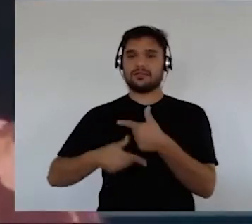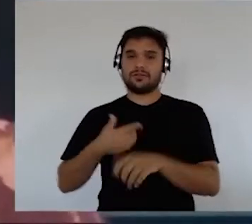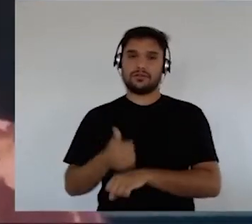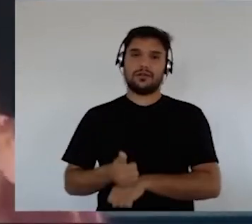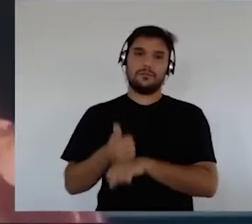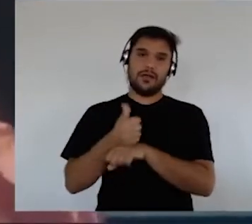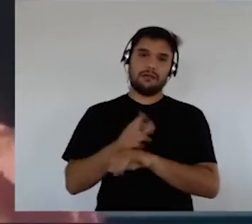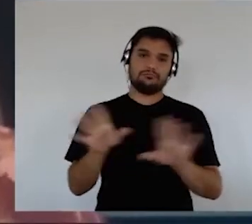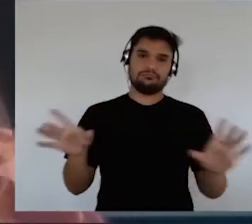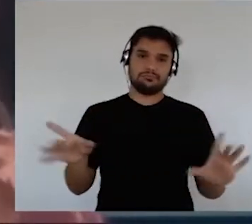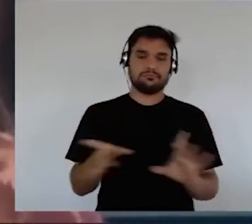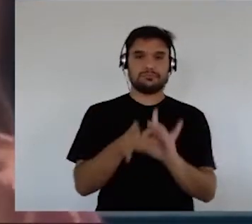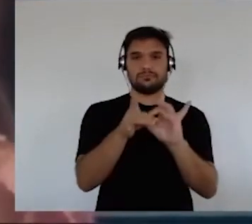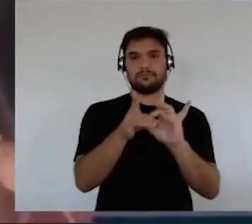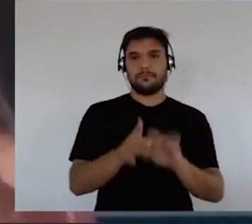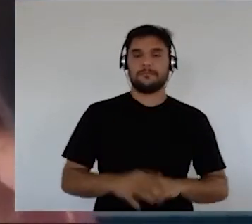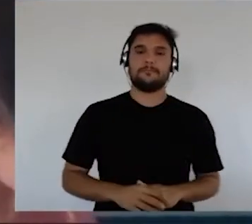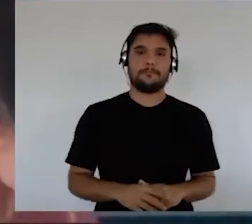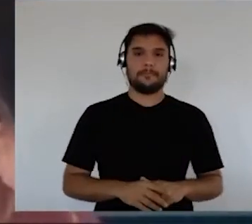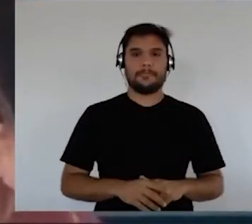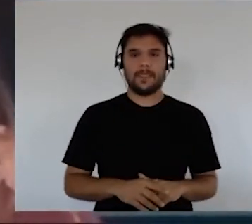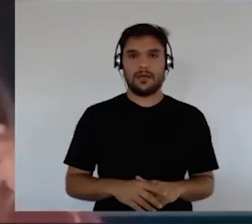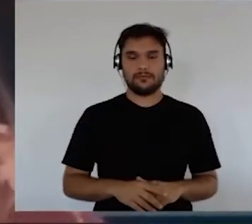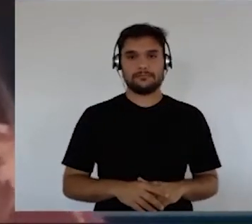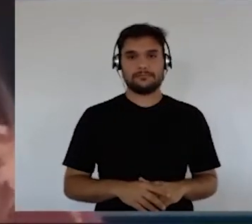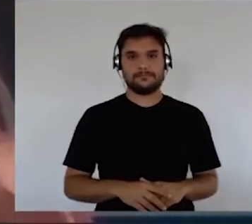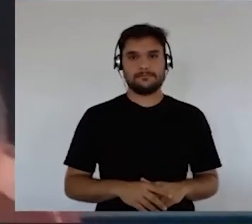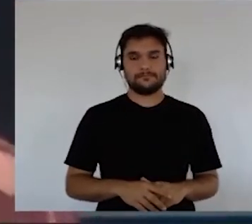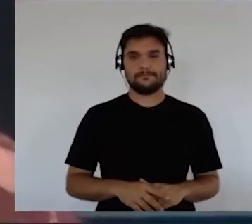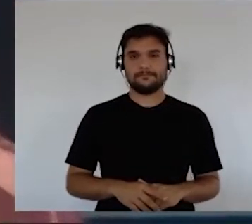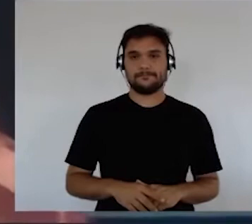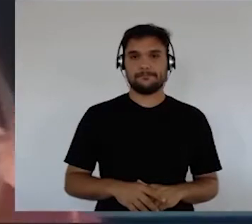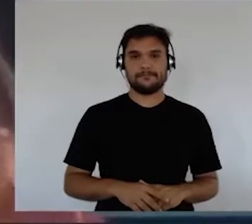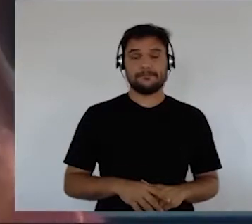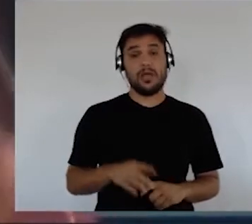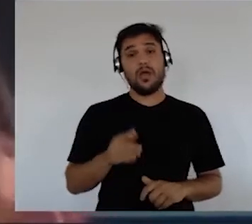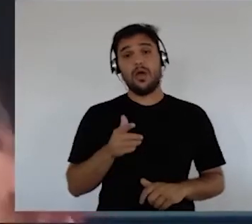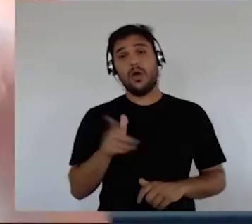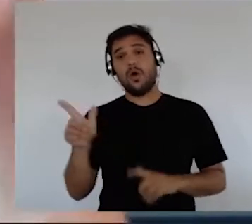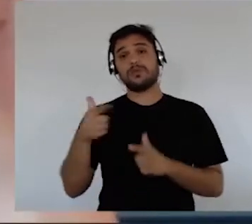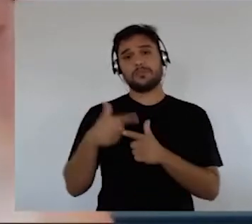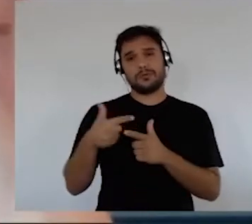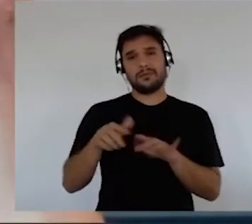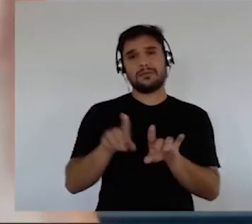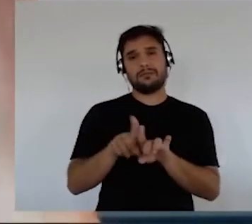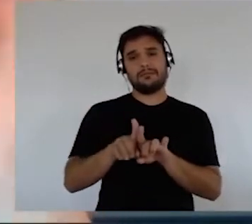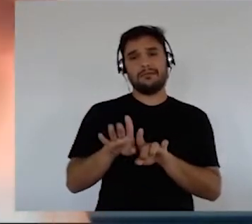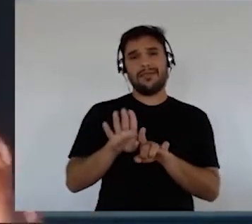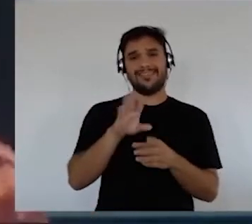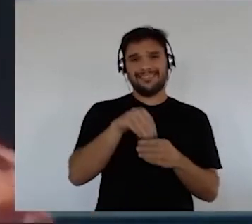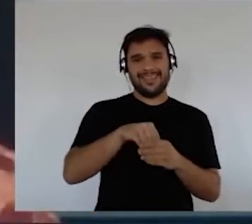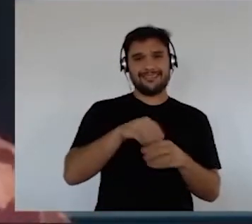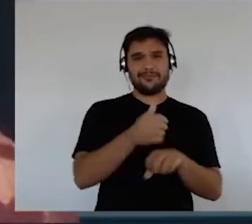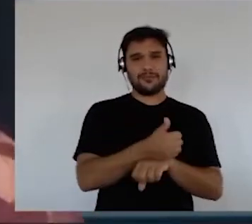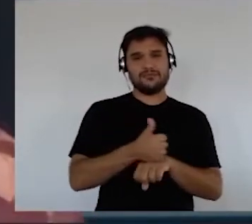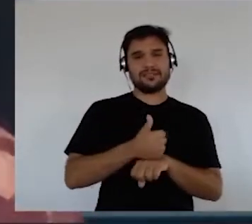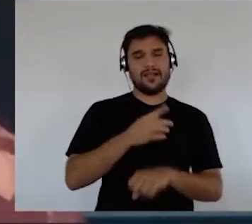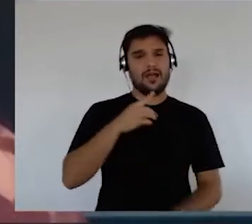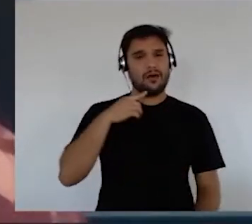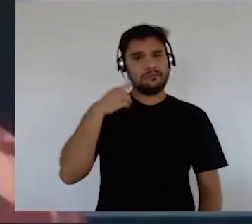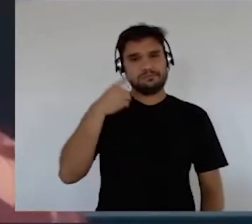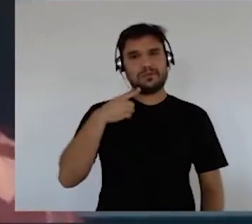conciliar efetivamente o exercício da profissão. Um outro desafio que se coloca para as advogadas no exercício